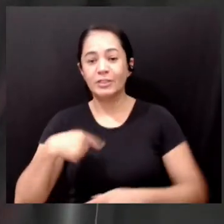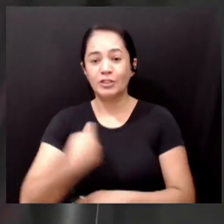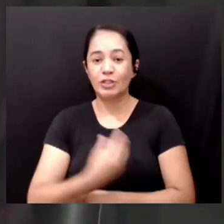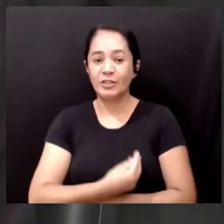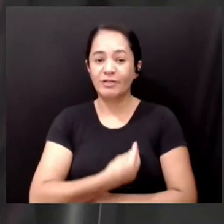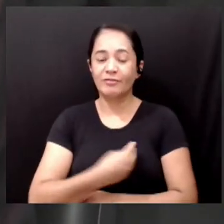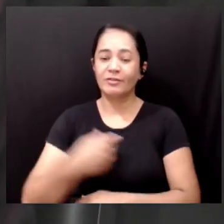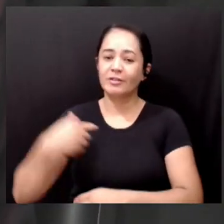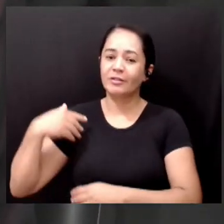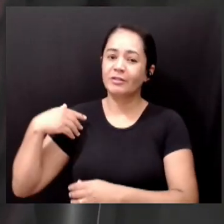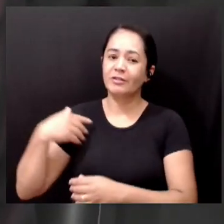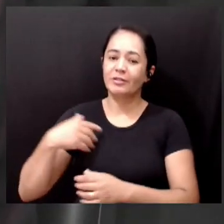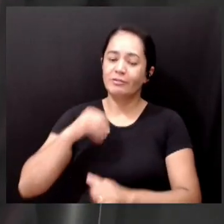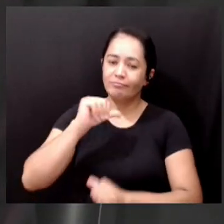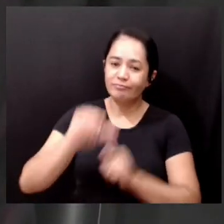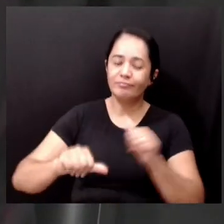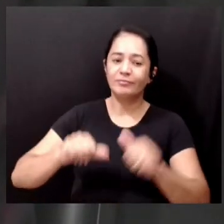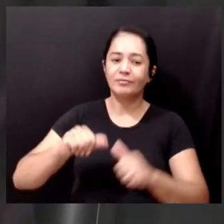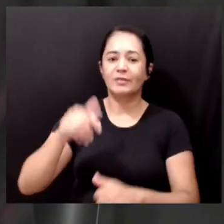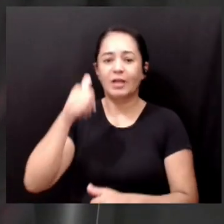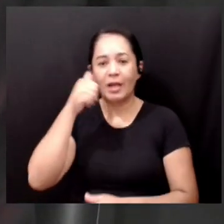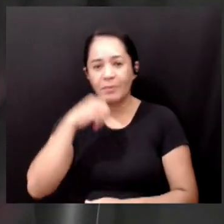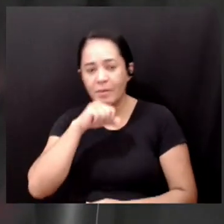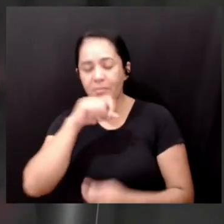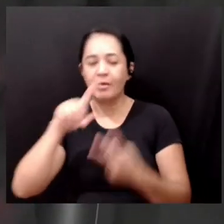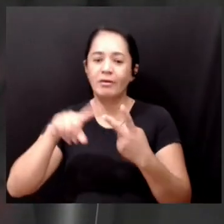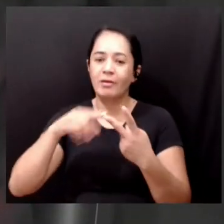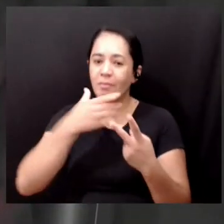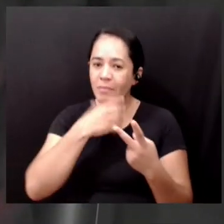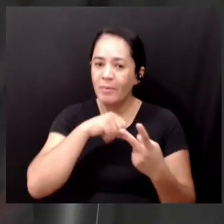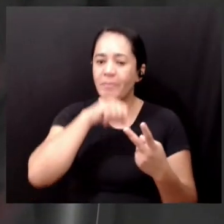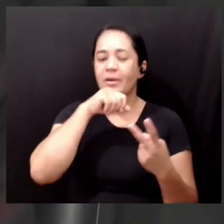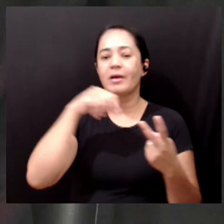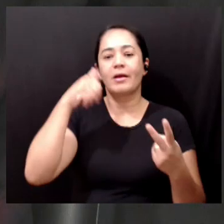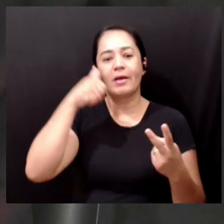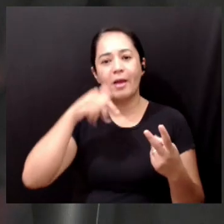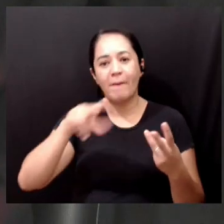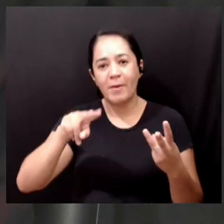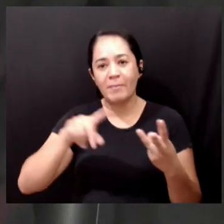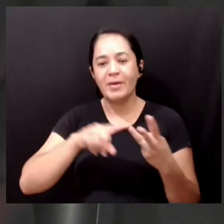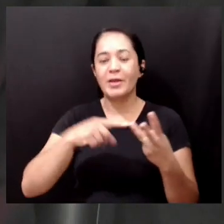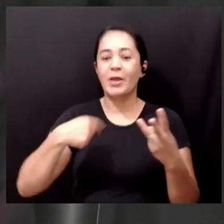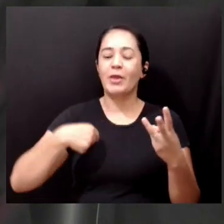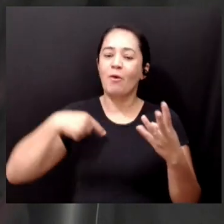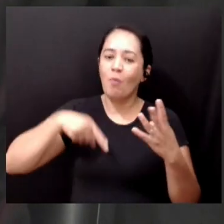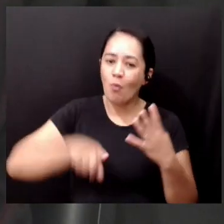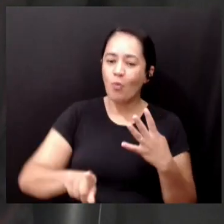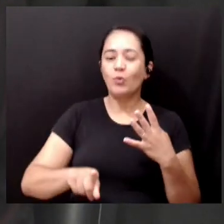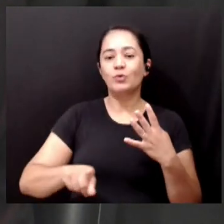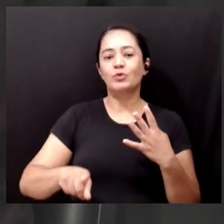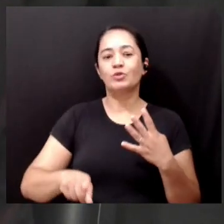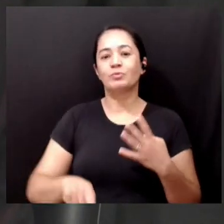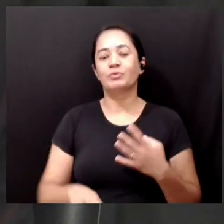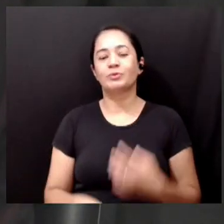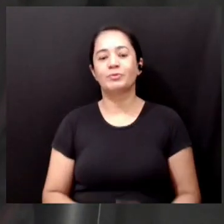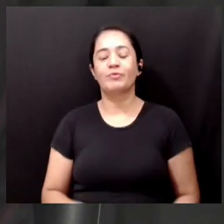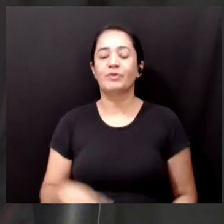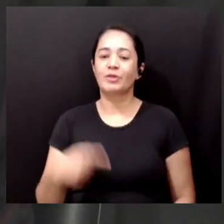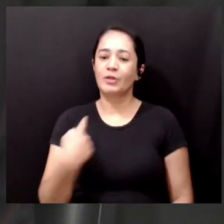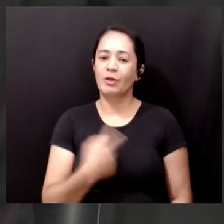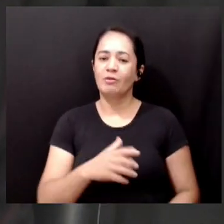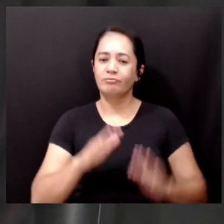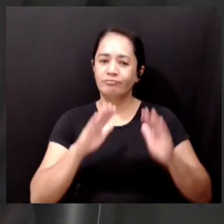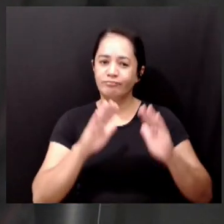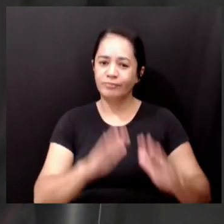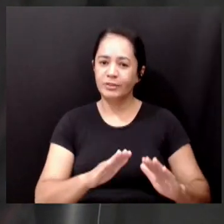minha mãe, depois meu pai, depois a minha irmã e eu fui o último aí. Certo. Aí nós ficamos durante um tempo